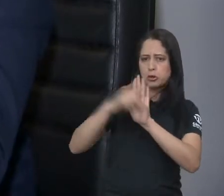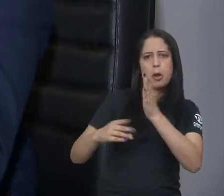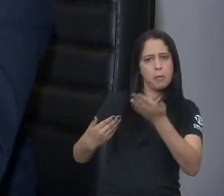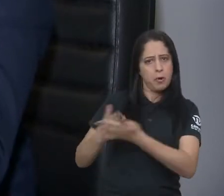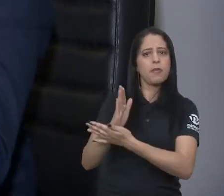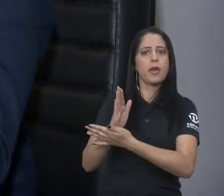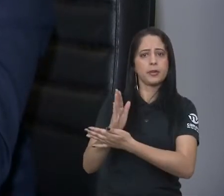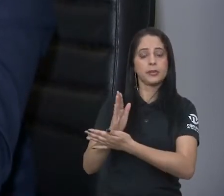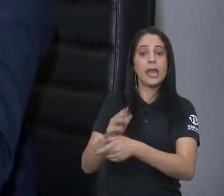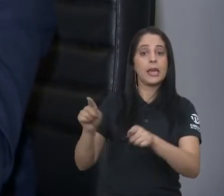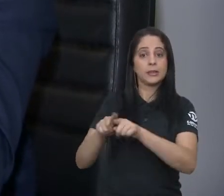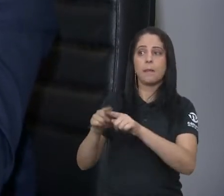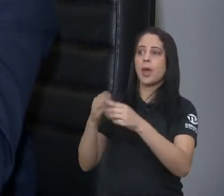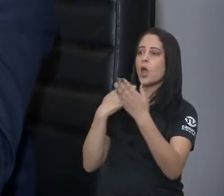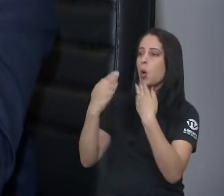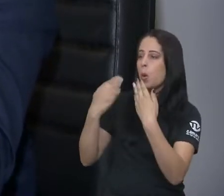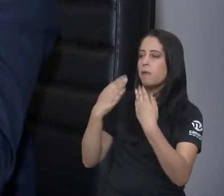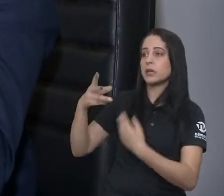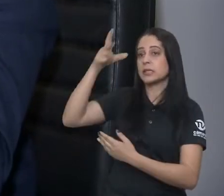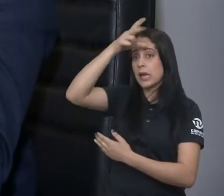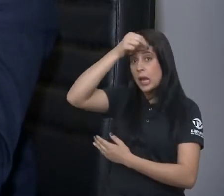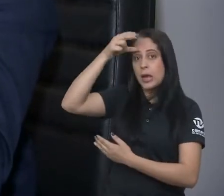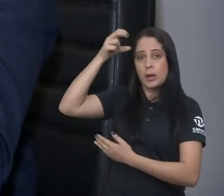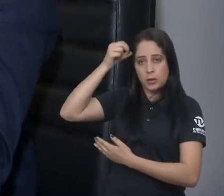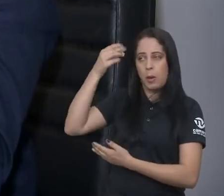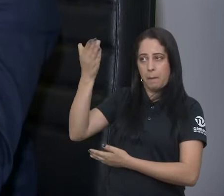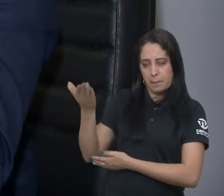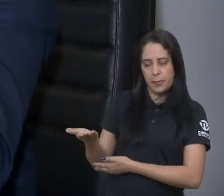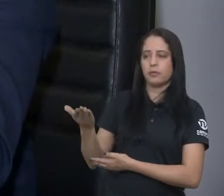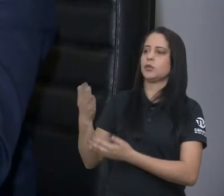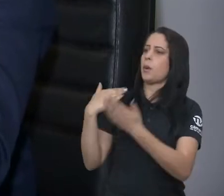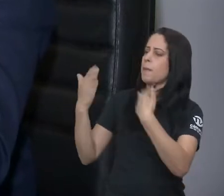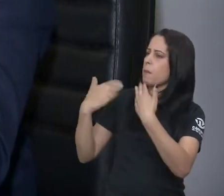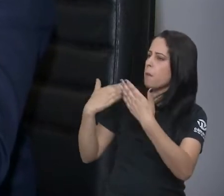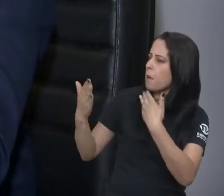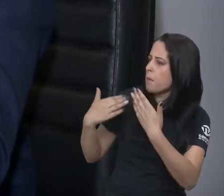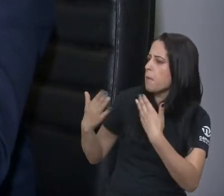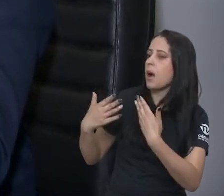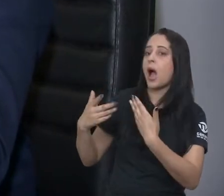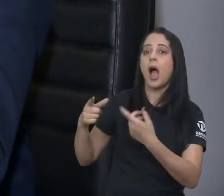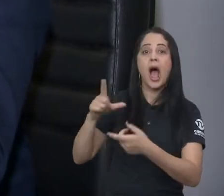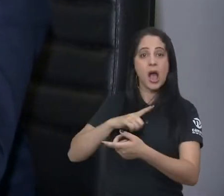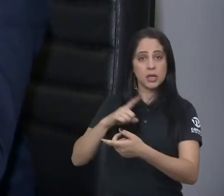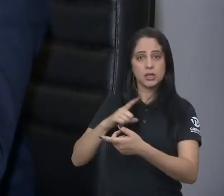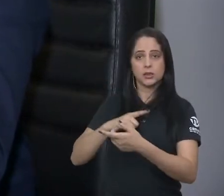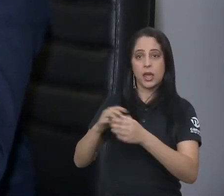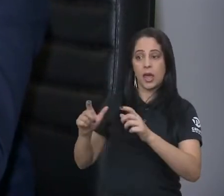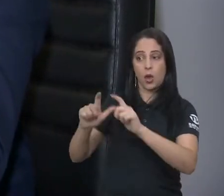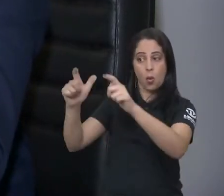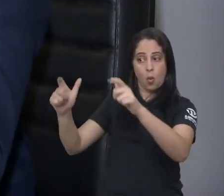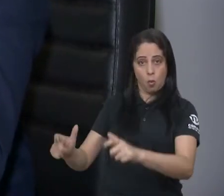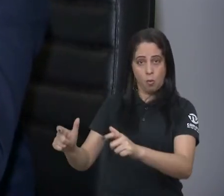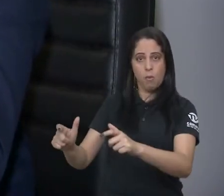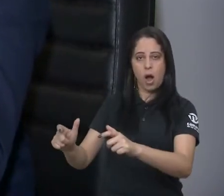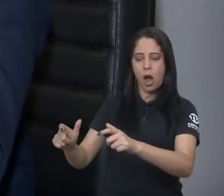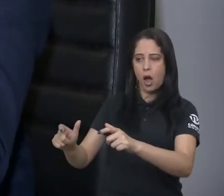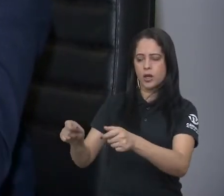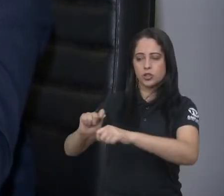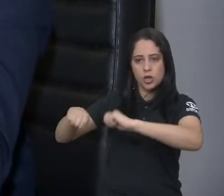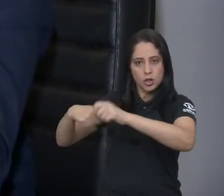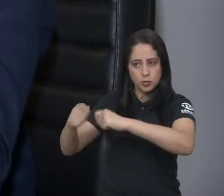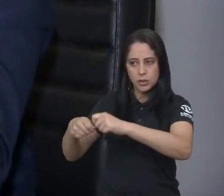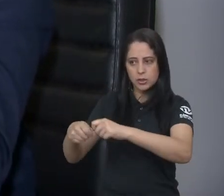unanimidade, e também com a administração municipal, com o Poder Executivo, que tem seu setor de controladoria e que